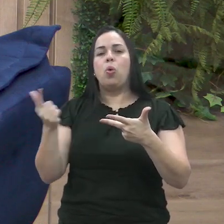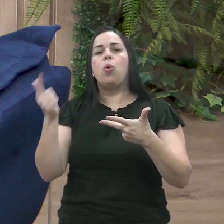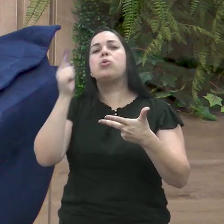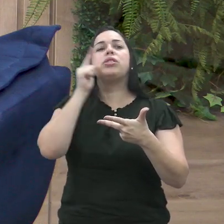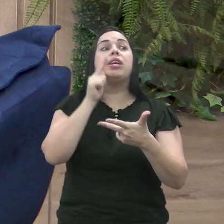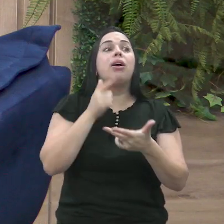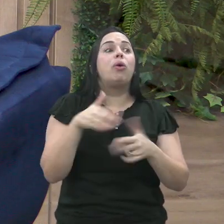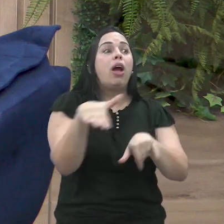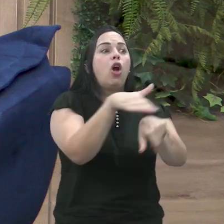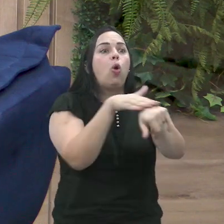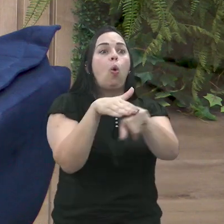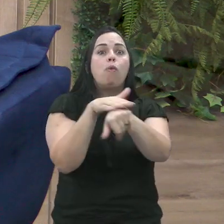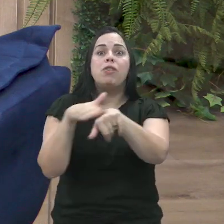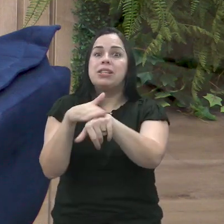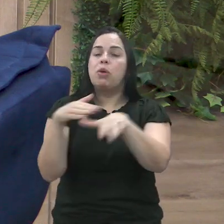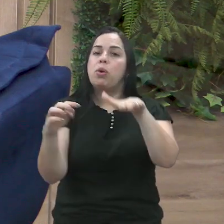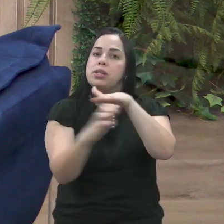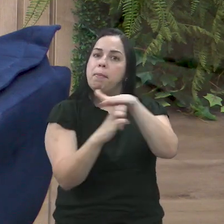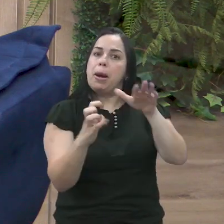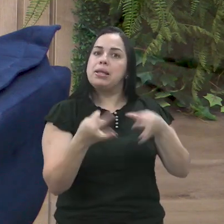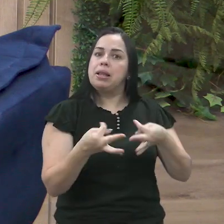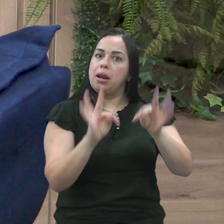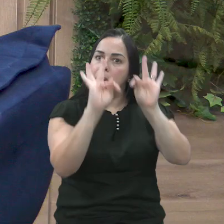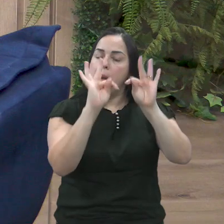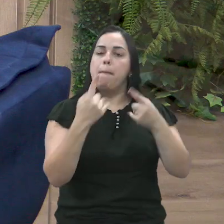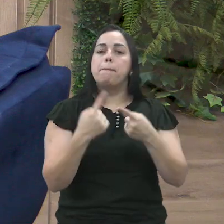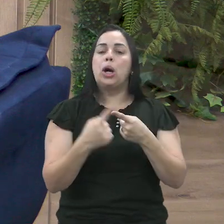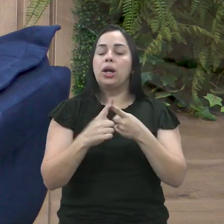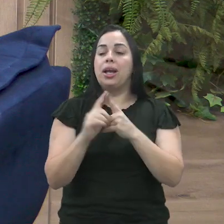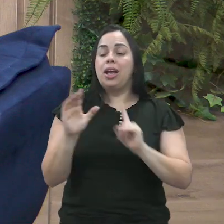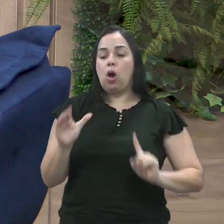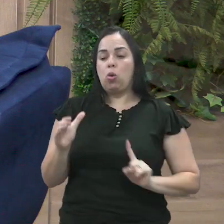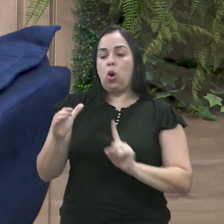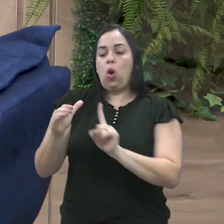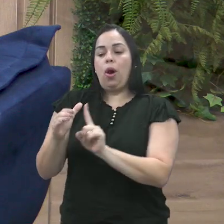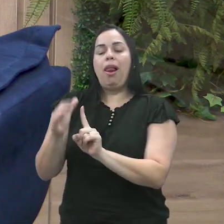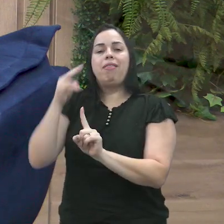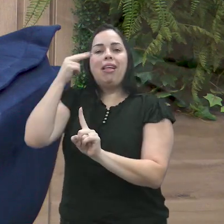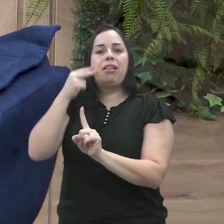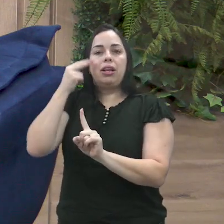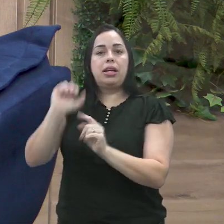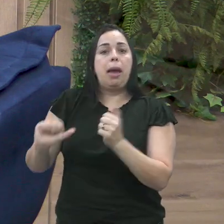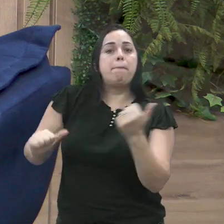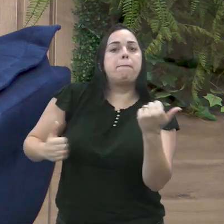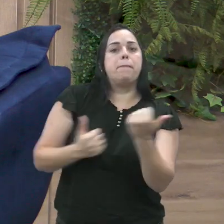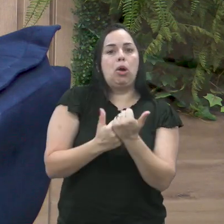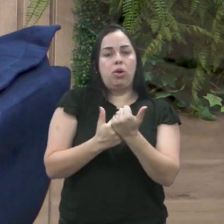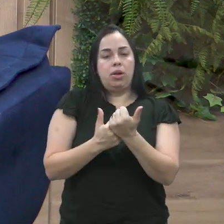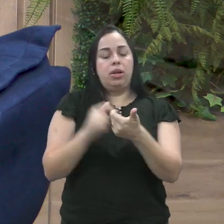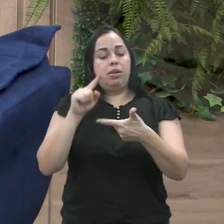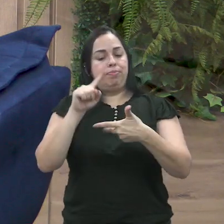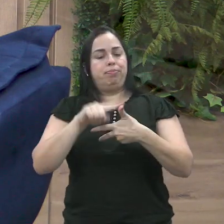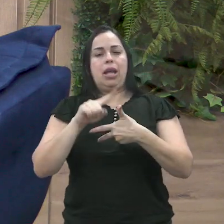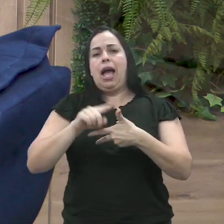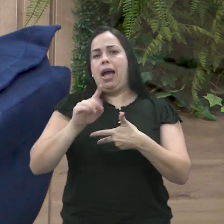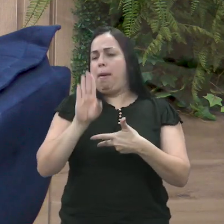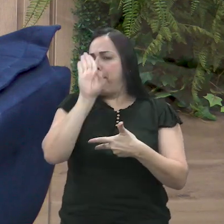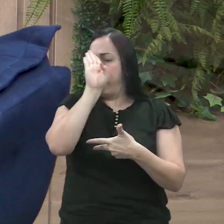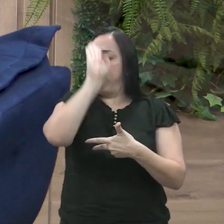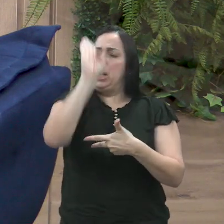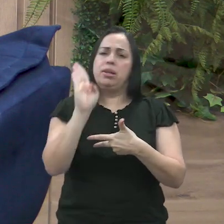com esses setores aqui em São José dos Campos a partir da minha participação da Comissão de Educação. E educação, a gente sabe,